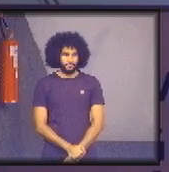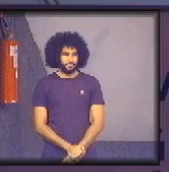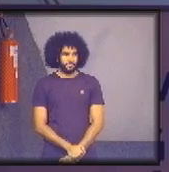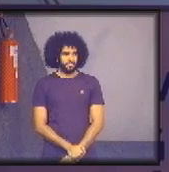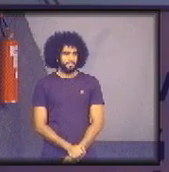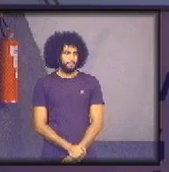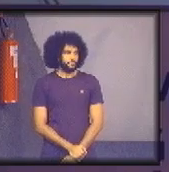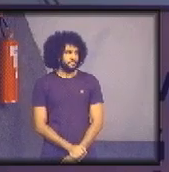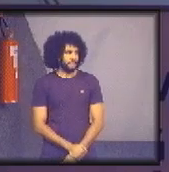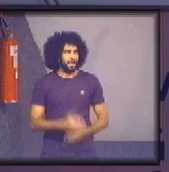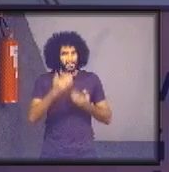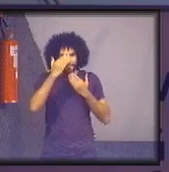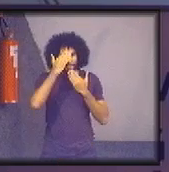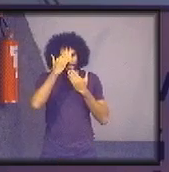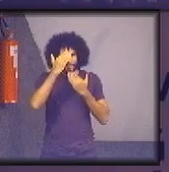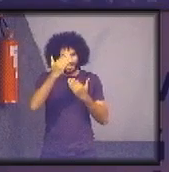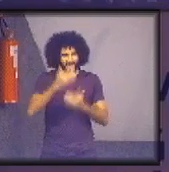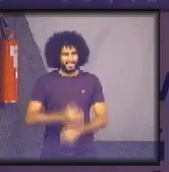Obrigado.